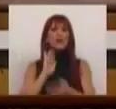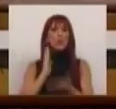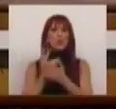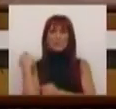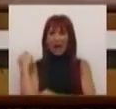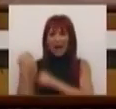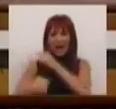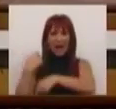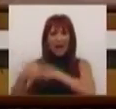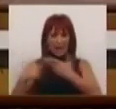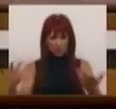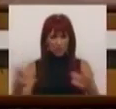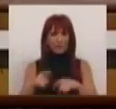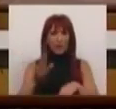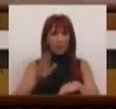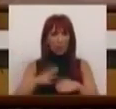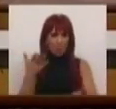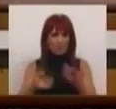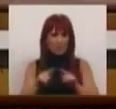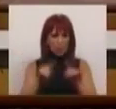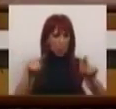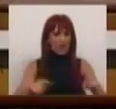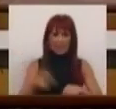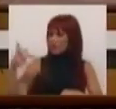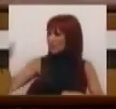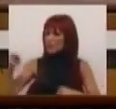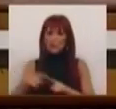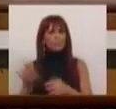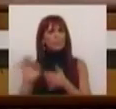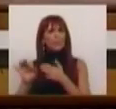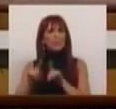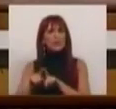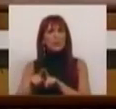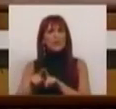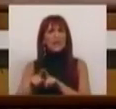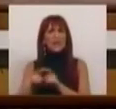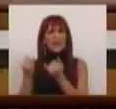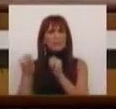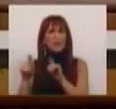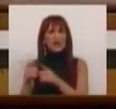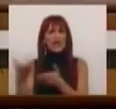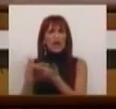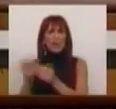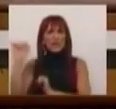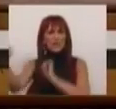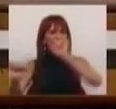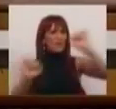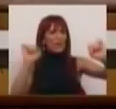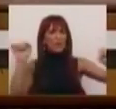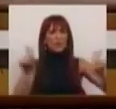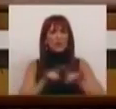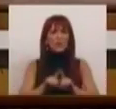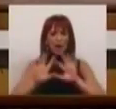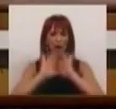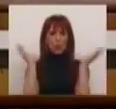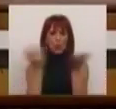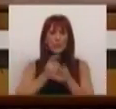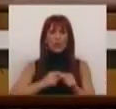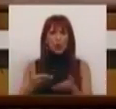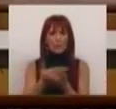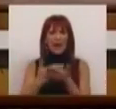últimos anos. Face a um enquadramento externo caracterizado pela interdependência das economias, a globalização